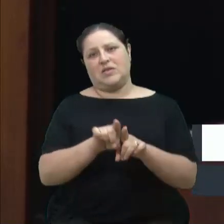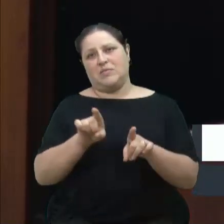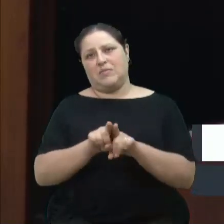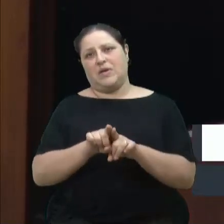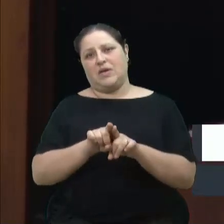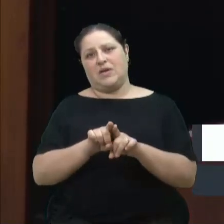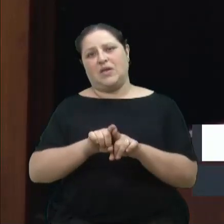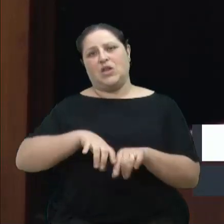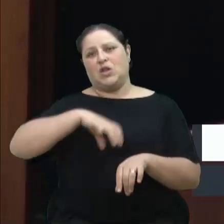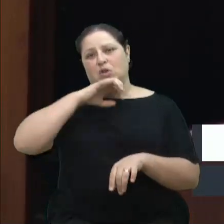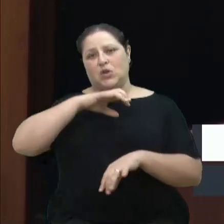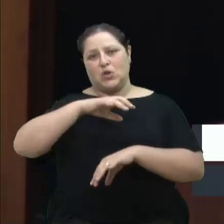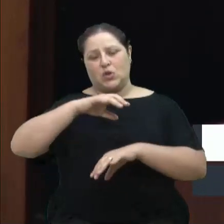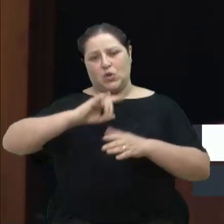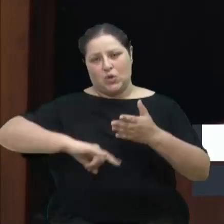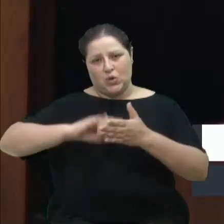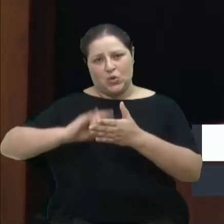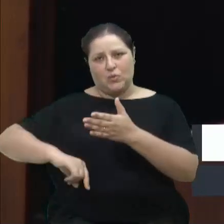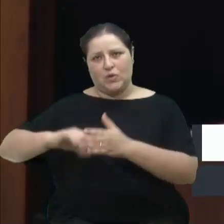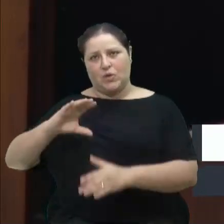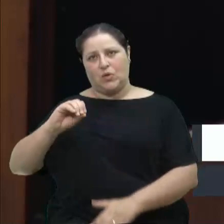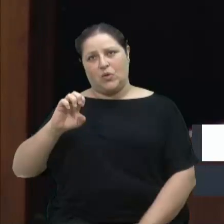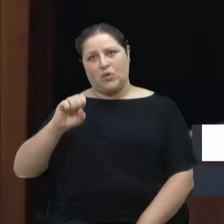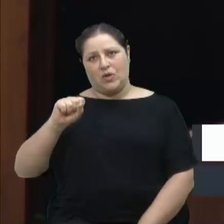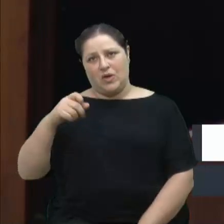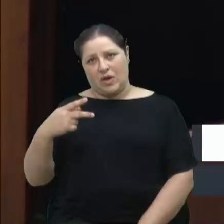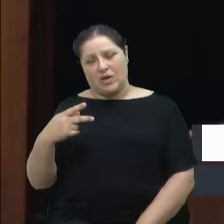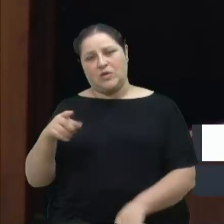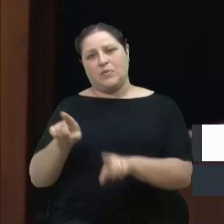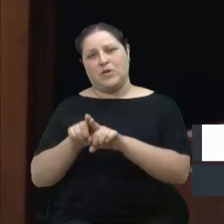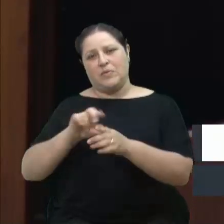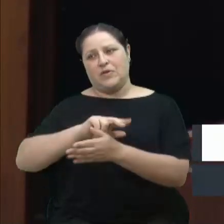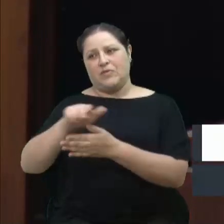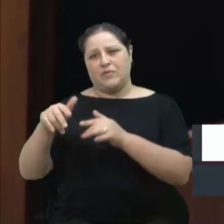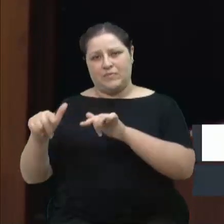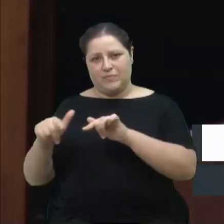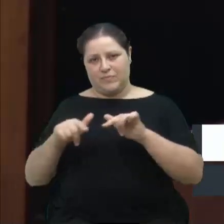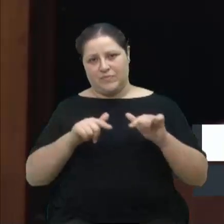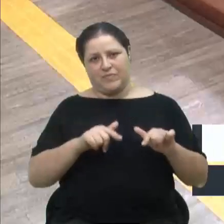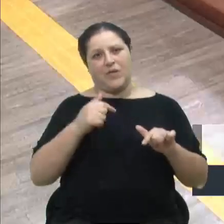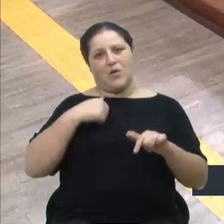tantos outros lugares. No momento oportuno, voto sim e espero que seja o que a maioria desse plenário fará.